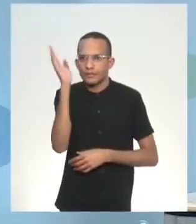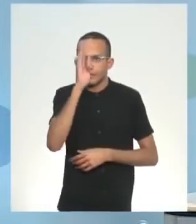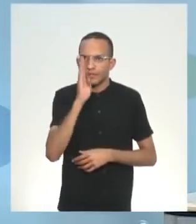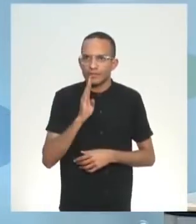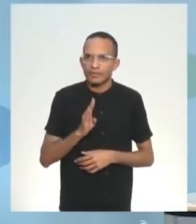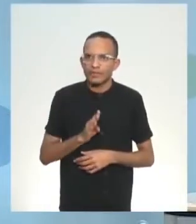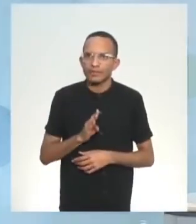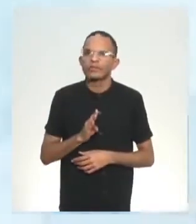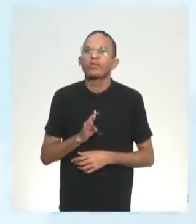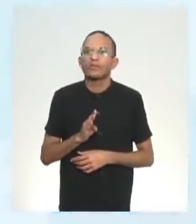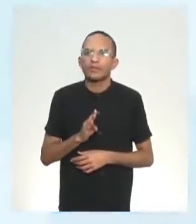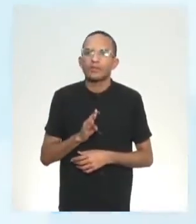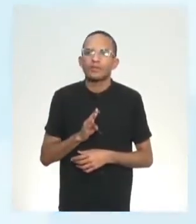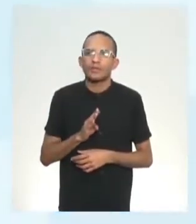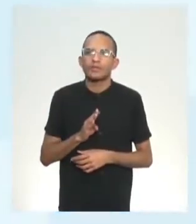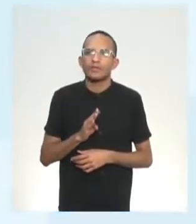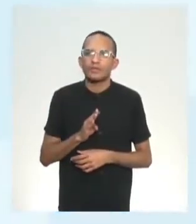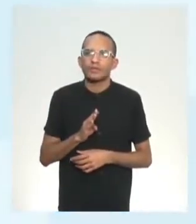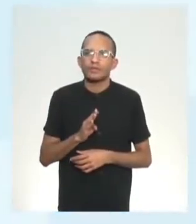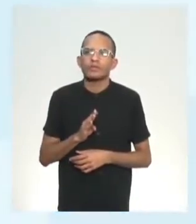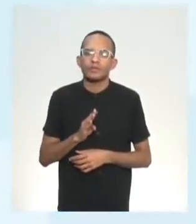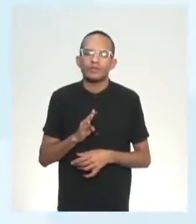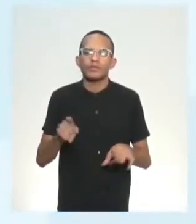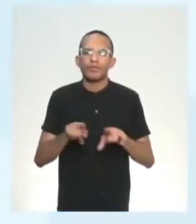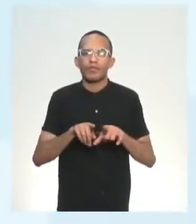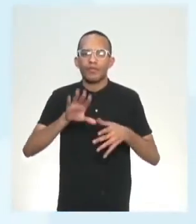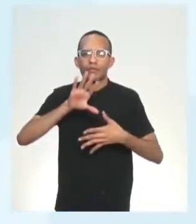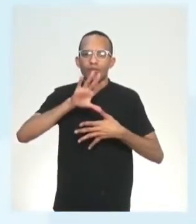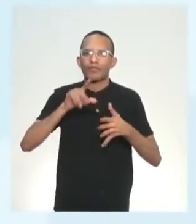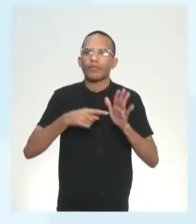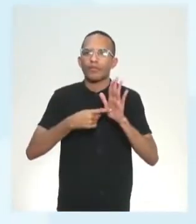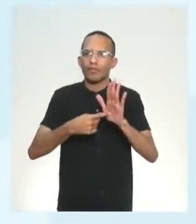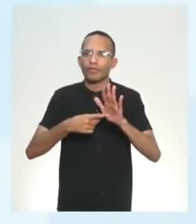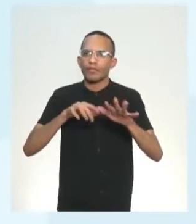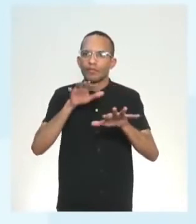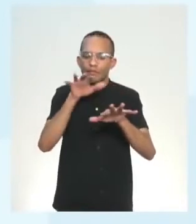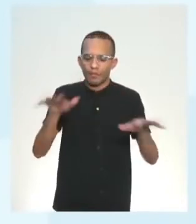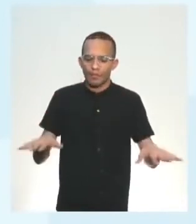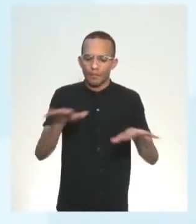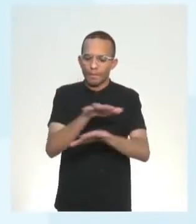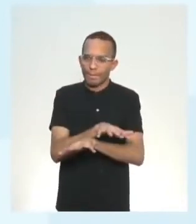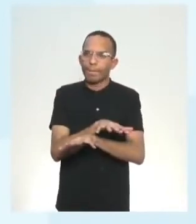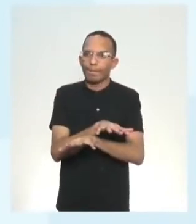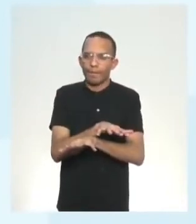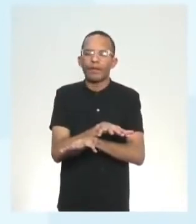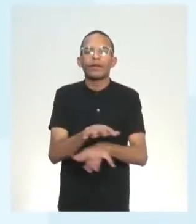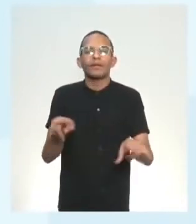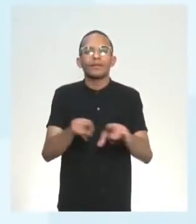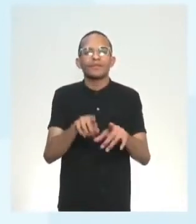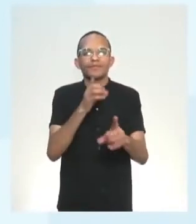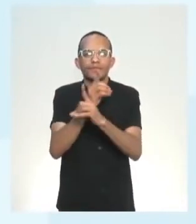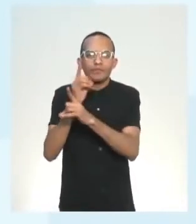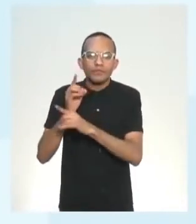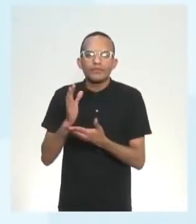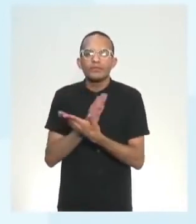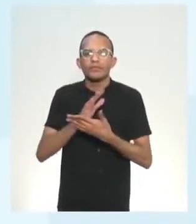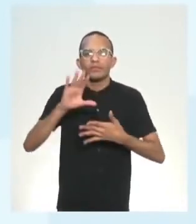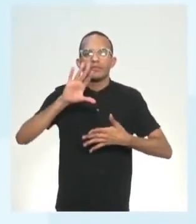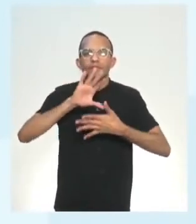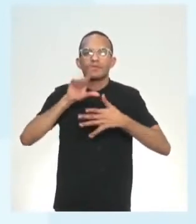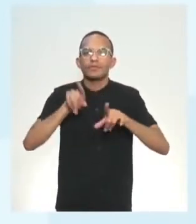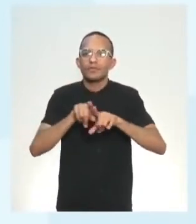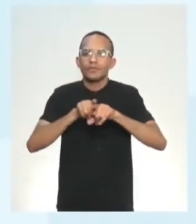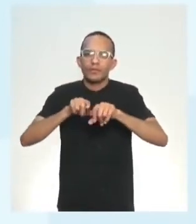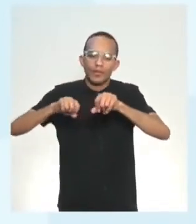a gente pode chamar de bioma, ó, tá vendo? Aí no mapa tá aparecendo como bioma, mas você encontra em alguns livros como